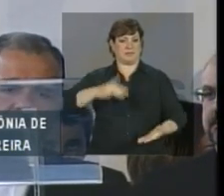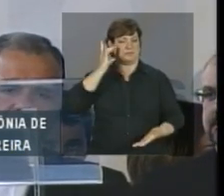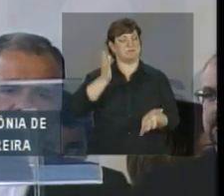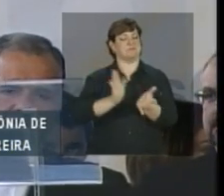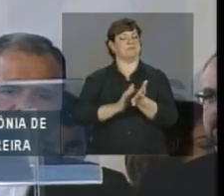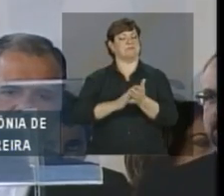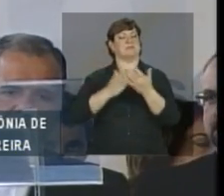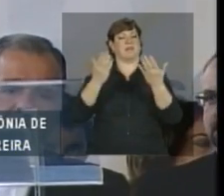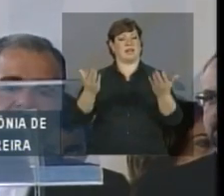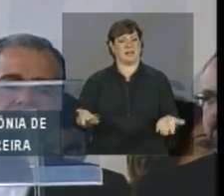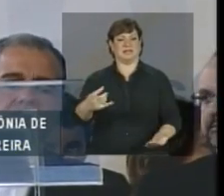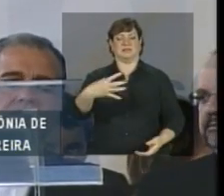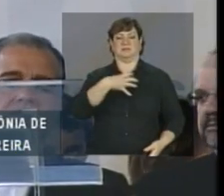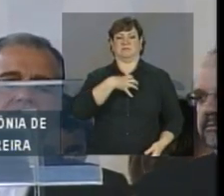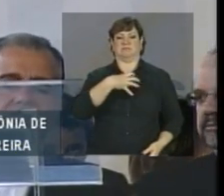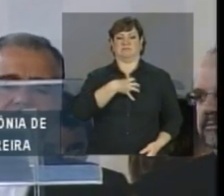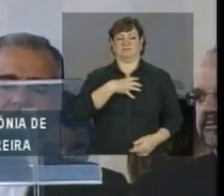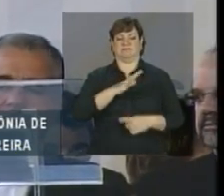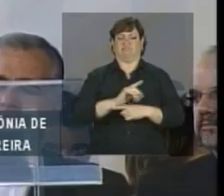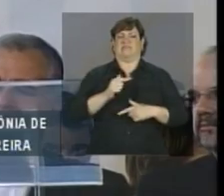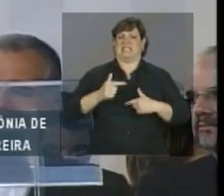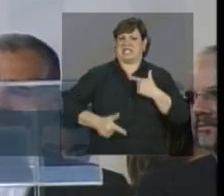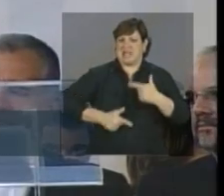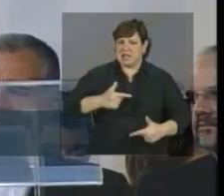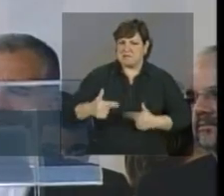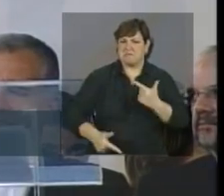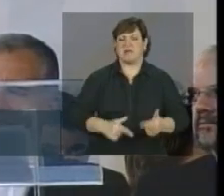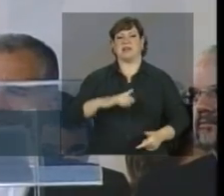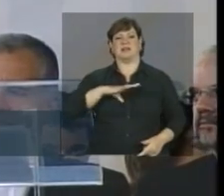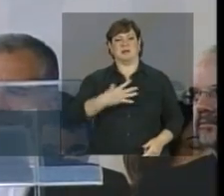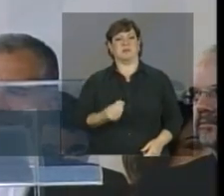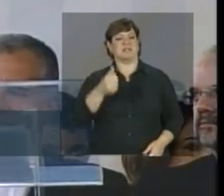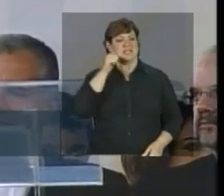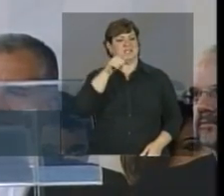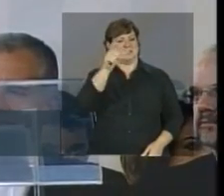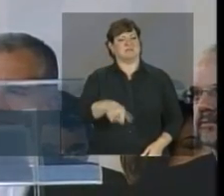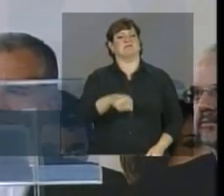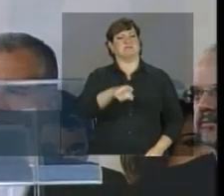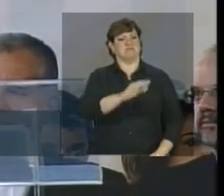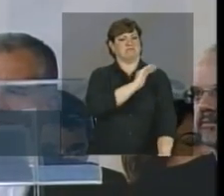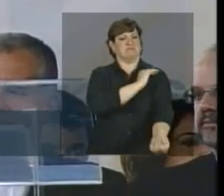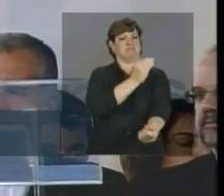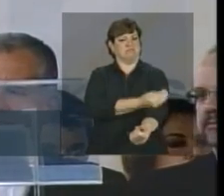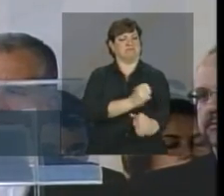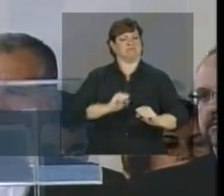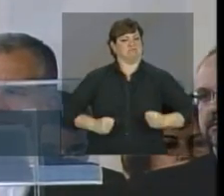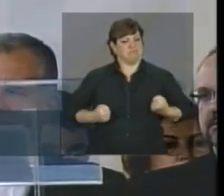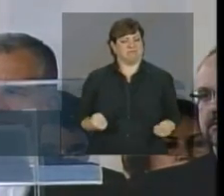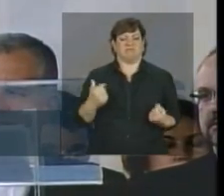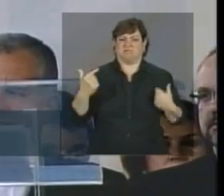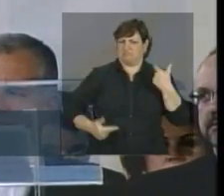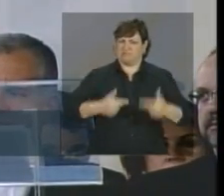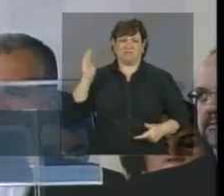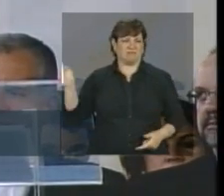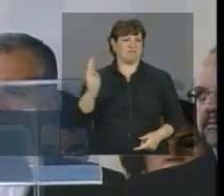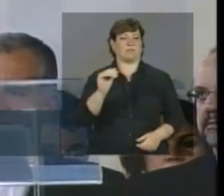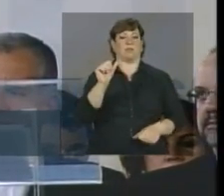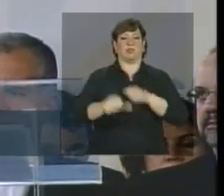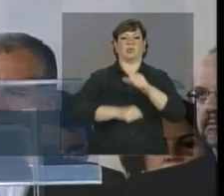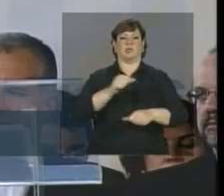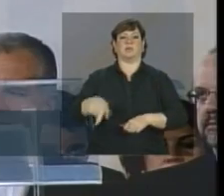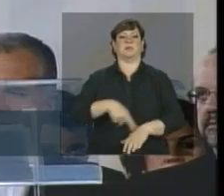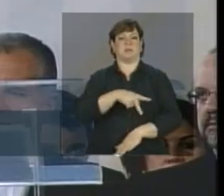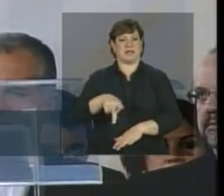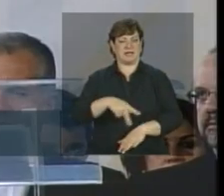Rousseff, pelo espírito público de trabalho, né, essa mulher guerreira que está andando e transformando esse